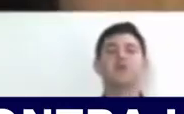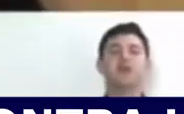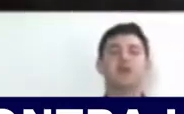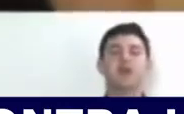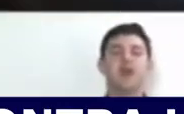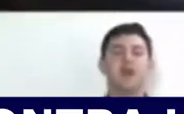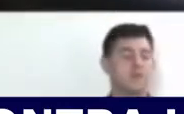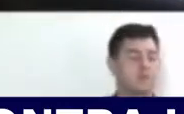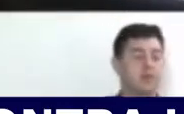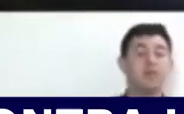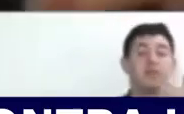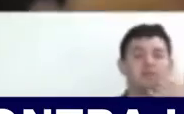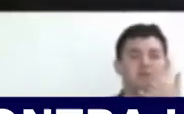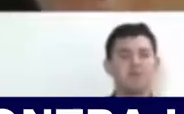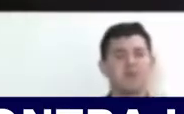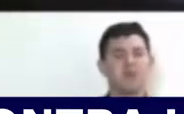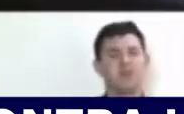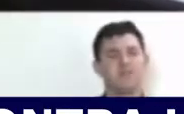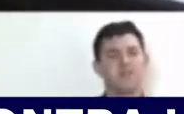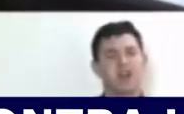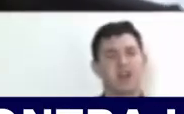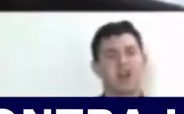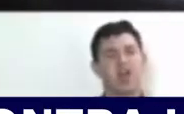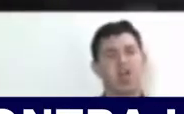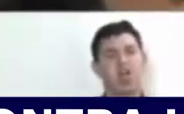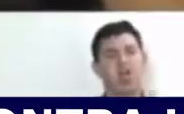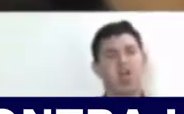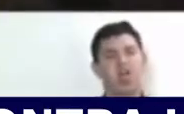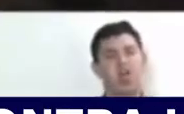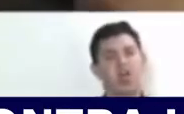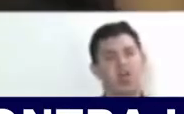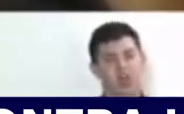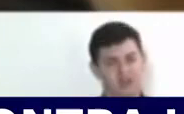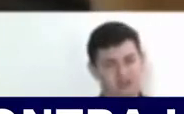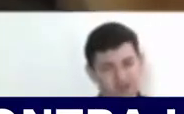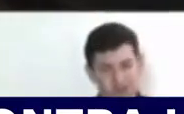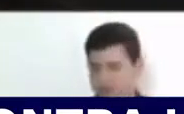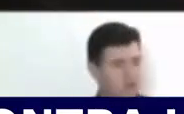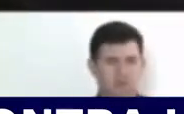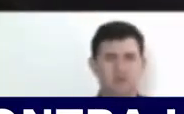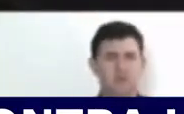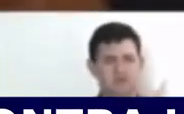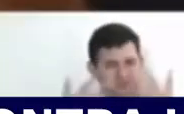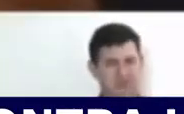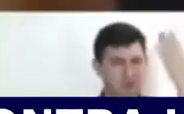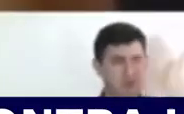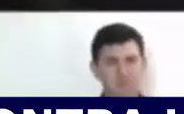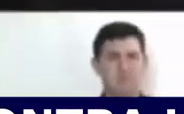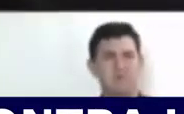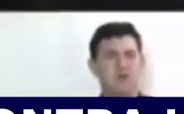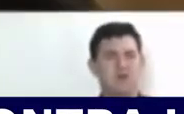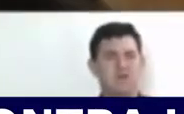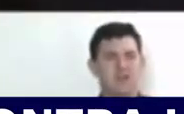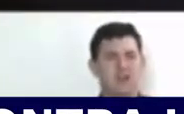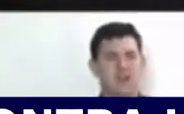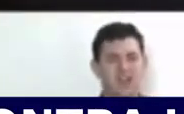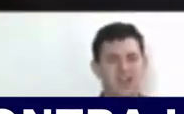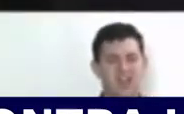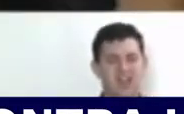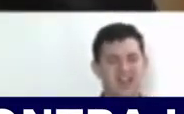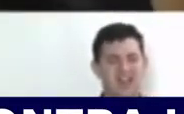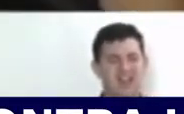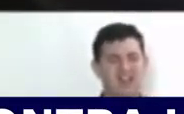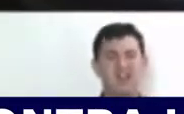Não estamos a falar aqui de prova ilícita. Eu disse de maneira muito clara que eu trouxe isso aqui para